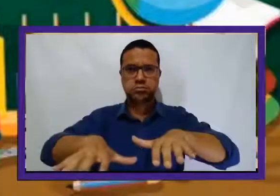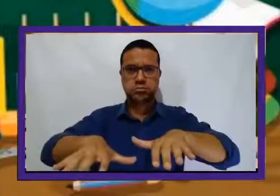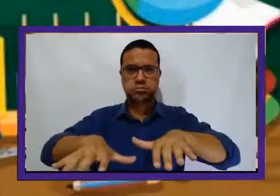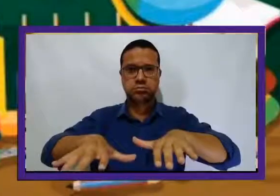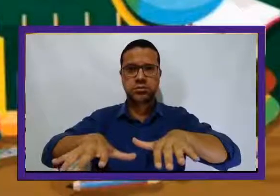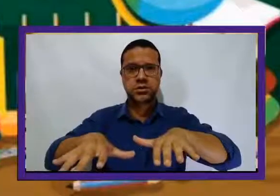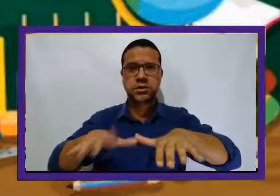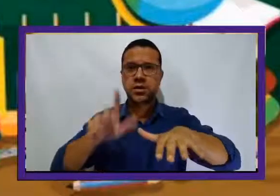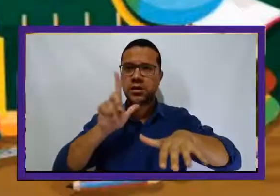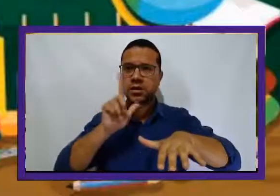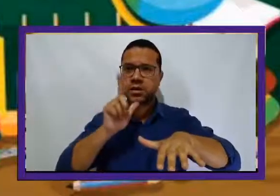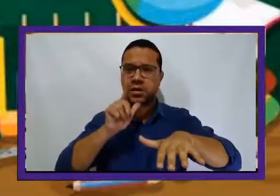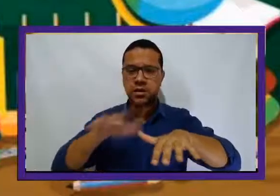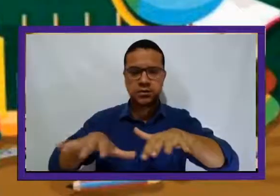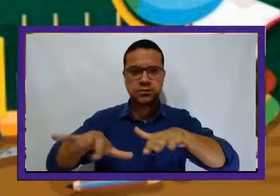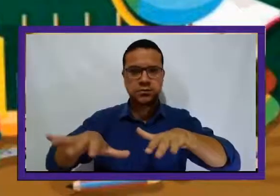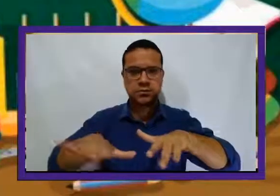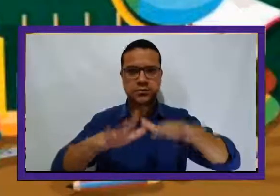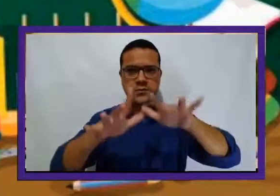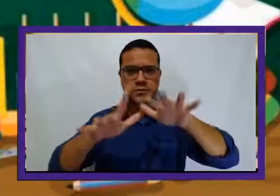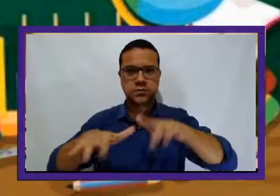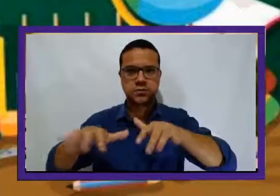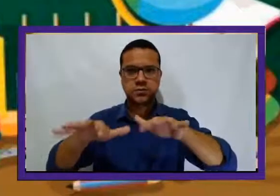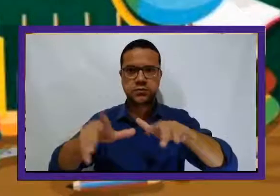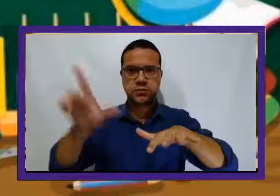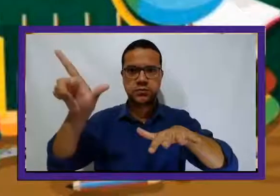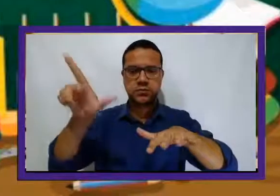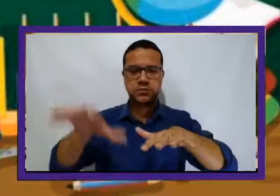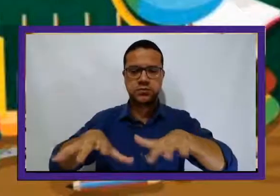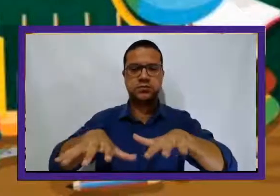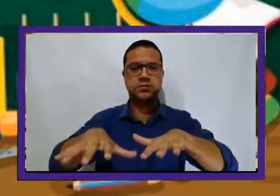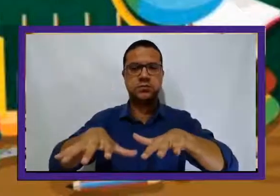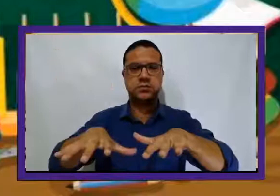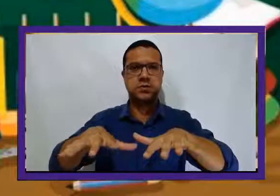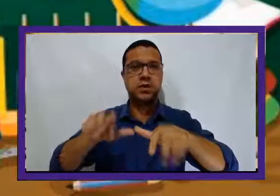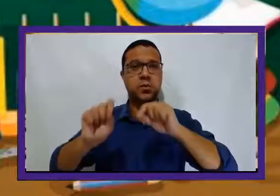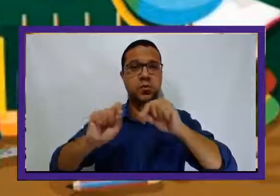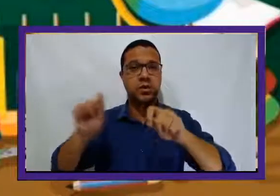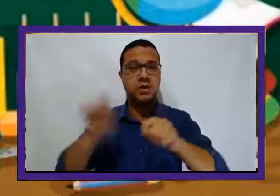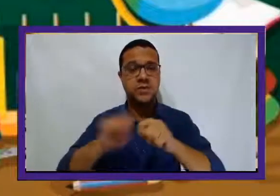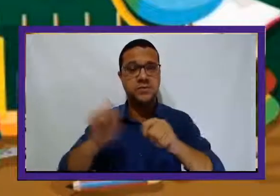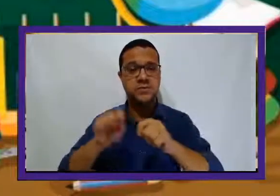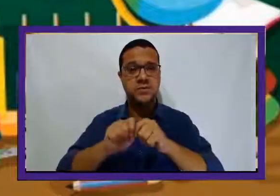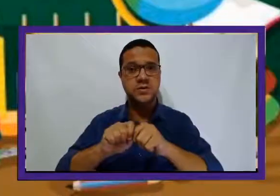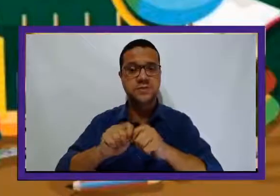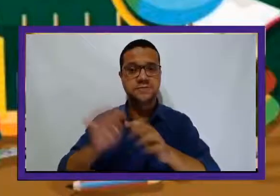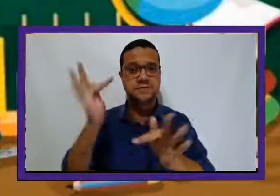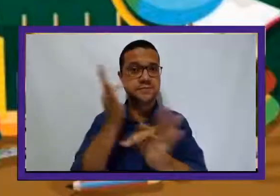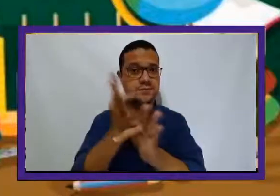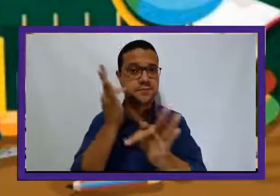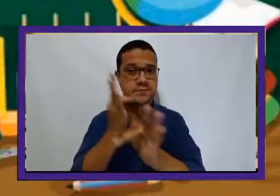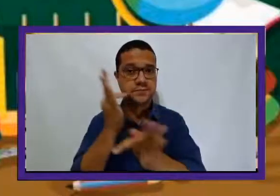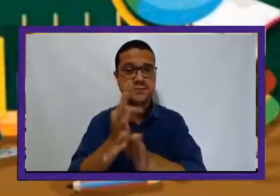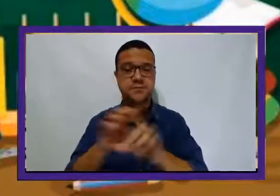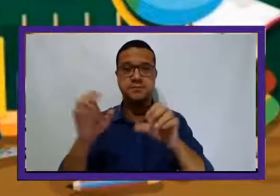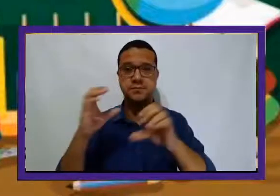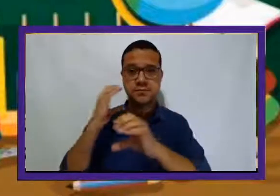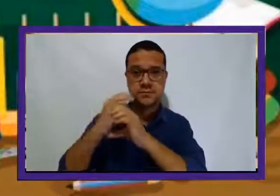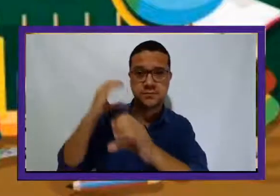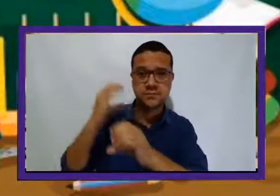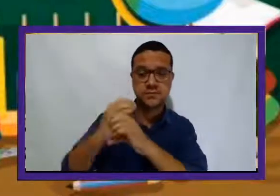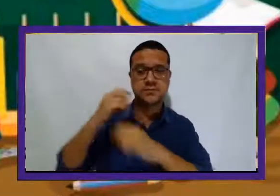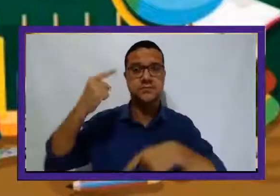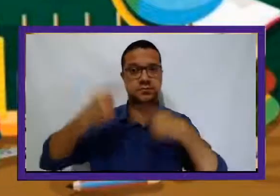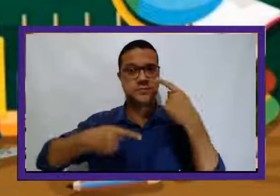colocados Apoiados no mar E o que é que eles vão fazer? Físicos Geólogos Engenheiros Certo